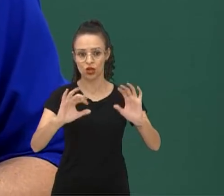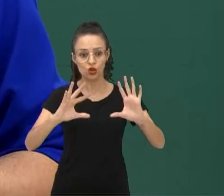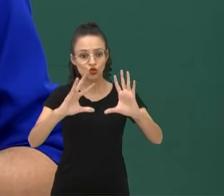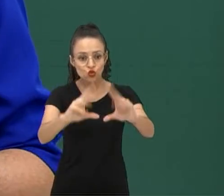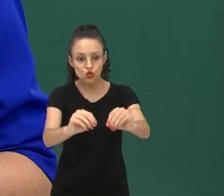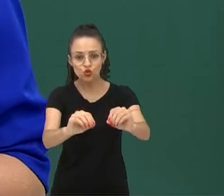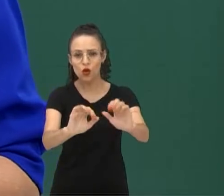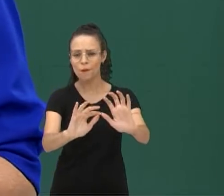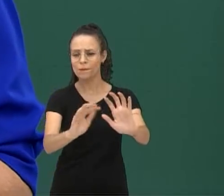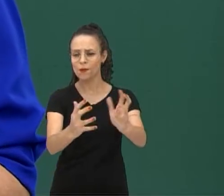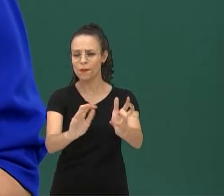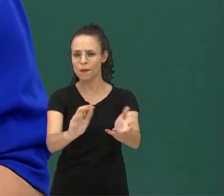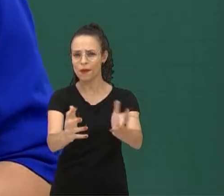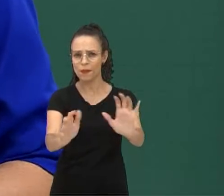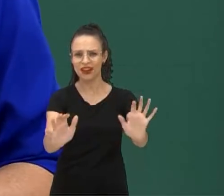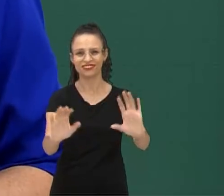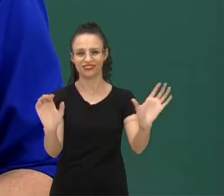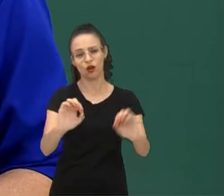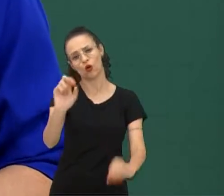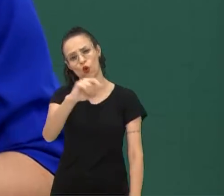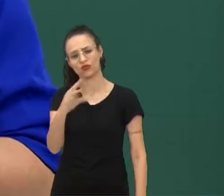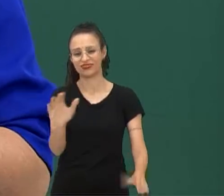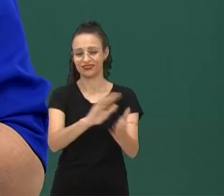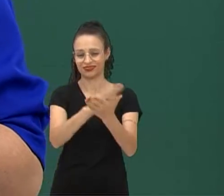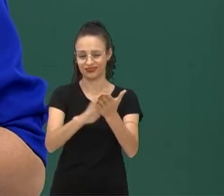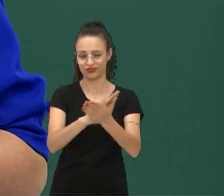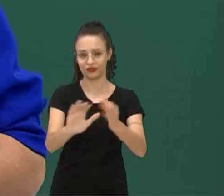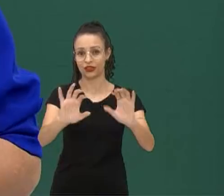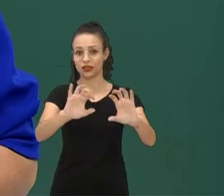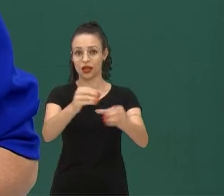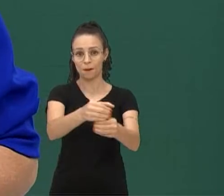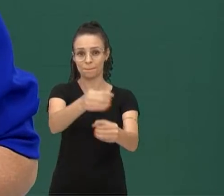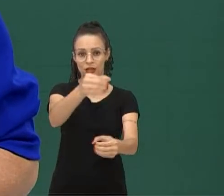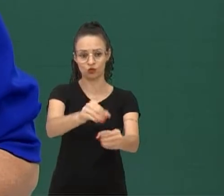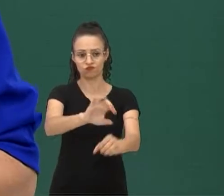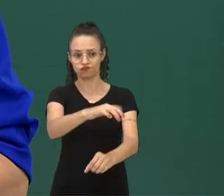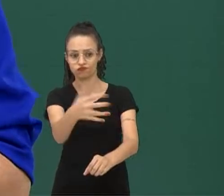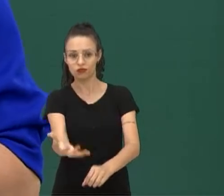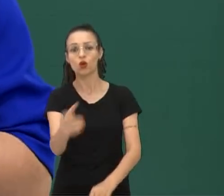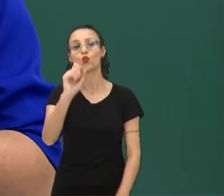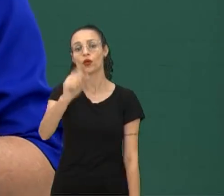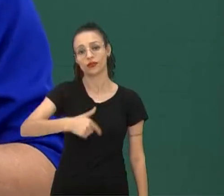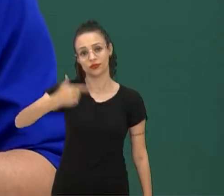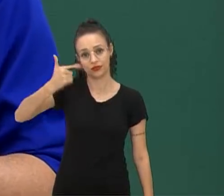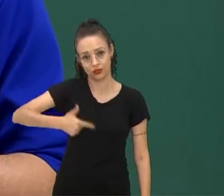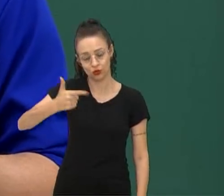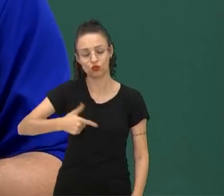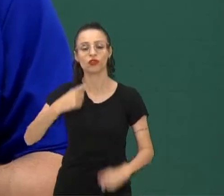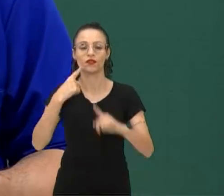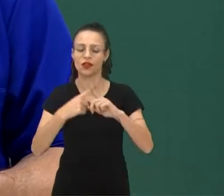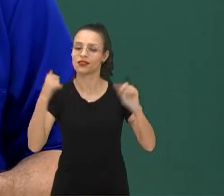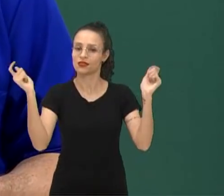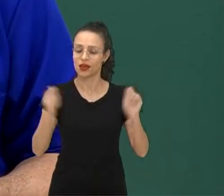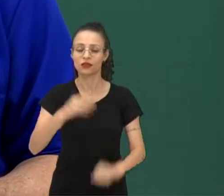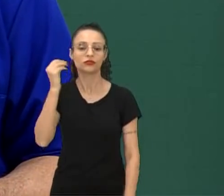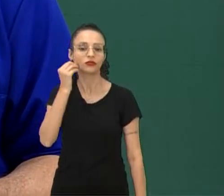os pinos, ou mesmo se ele não derrubou nenhum pino, ele tem o segundo arremesso para tentar derrubar aqueles pinos que sobraram em